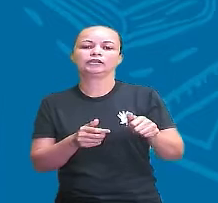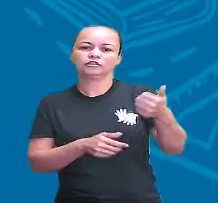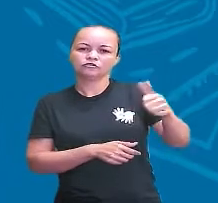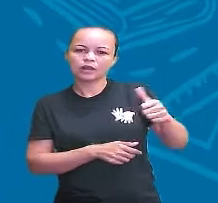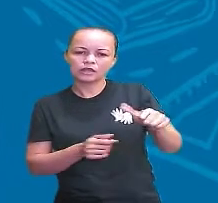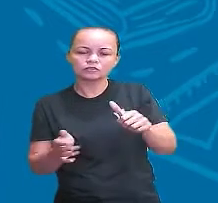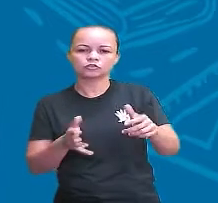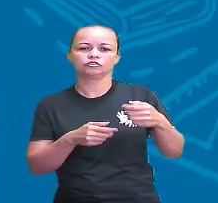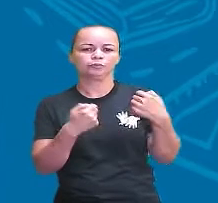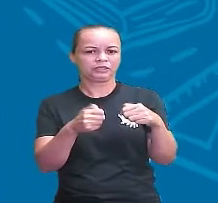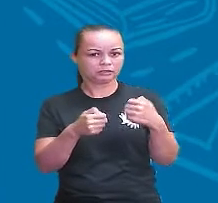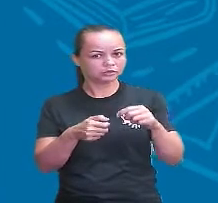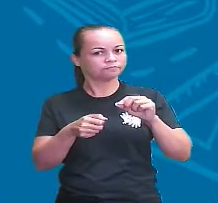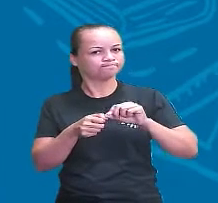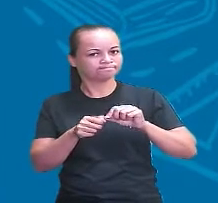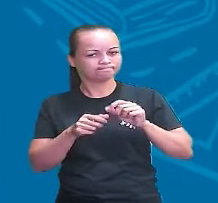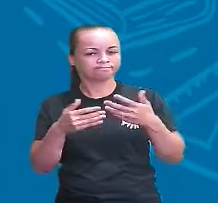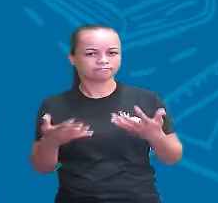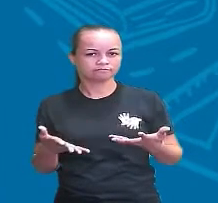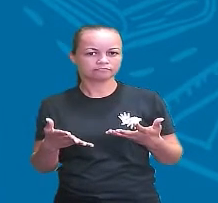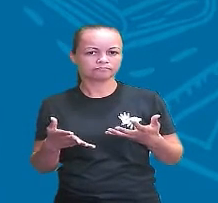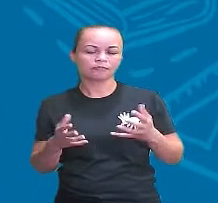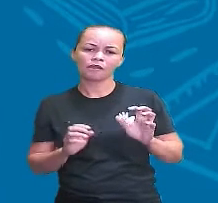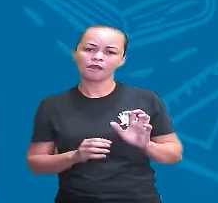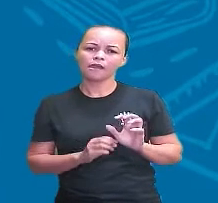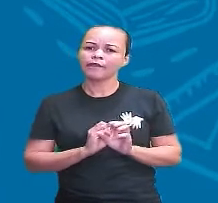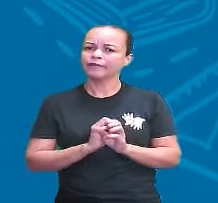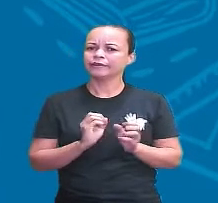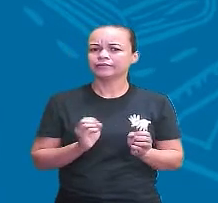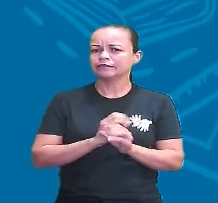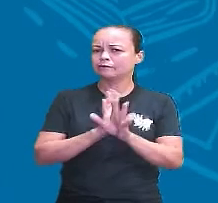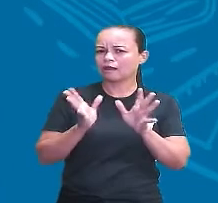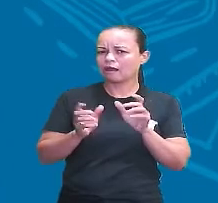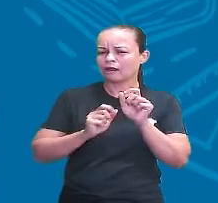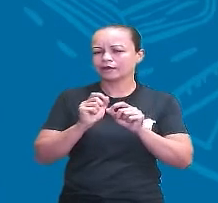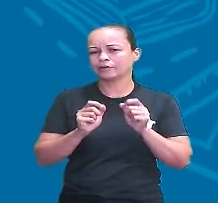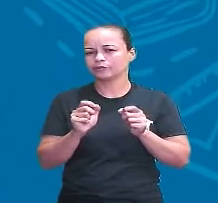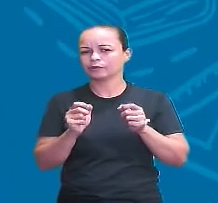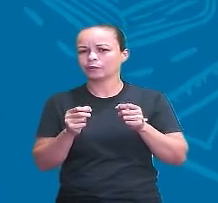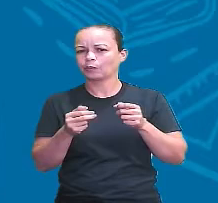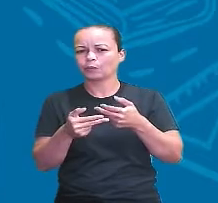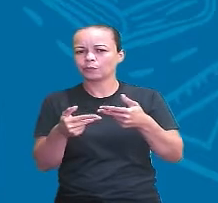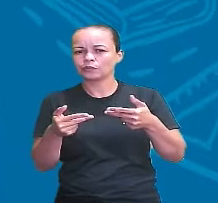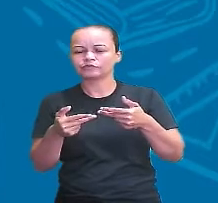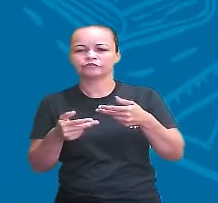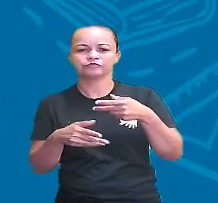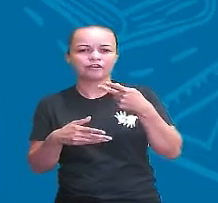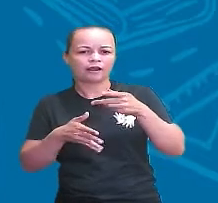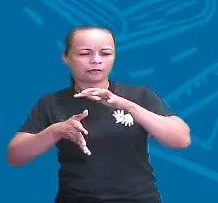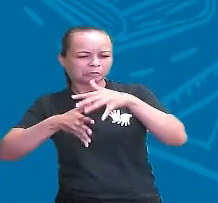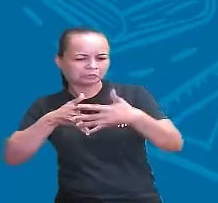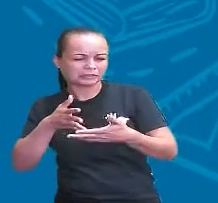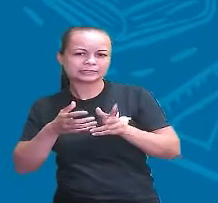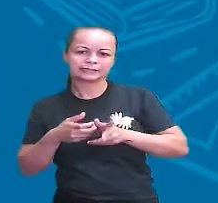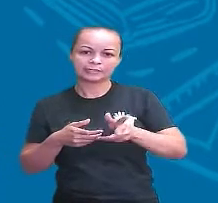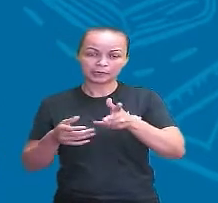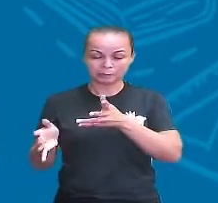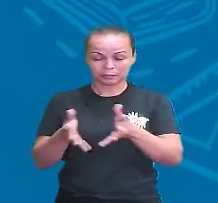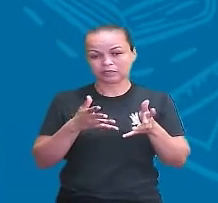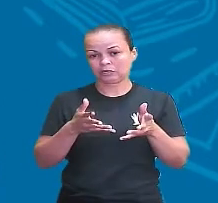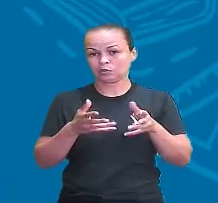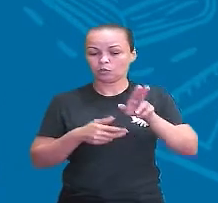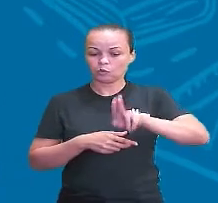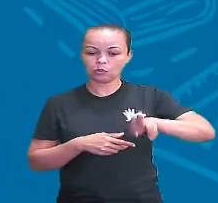fazer. E claro, é algo que a gente fala constantemente. Então hoje vamos aprender o uso de will